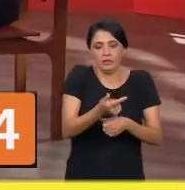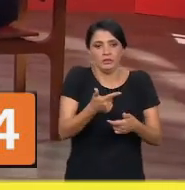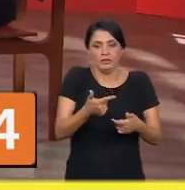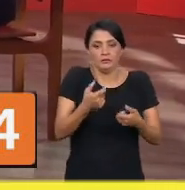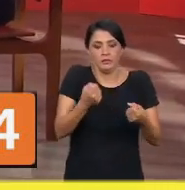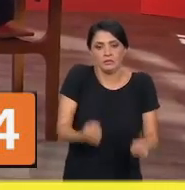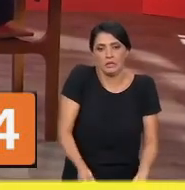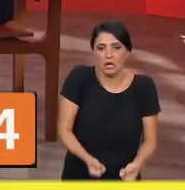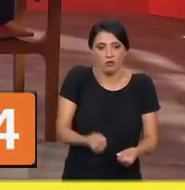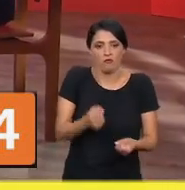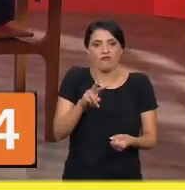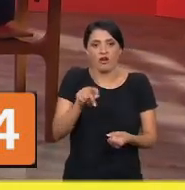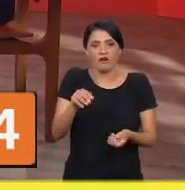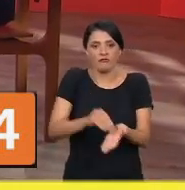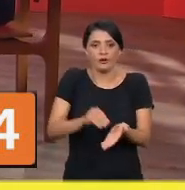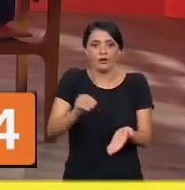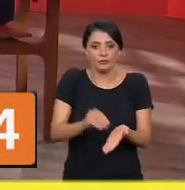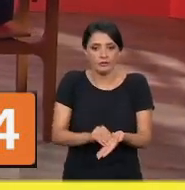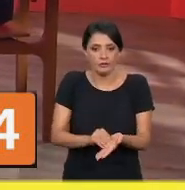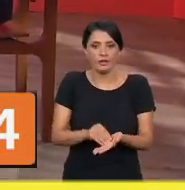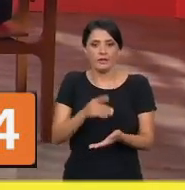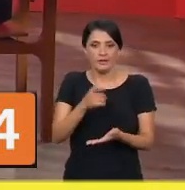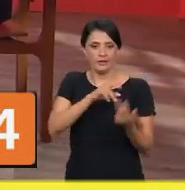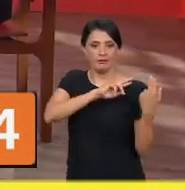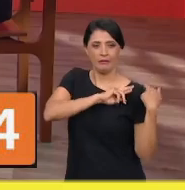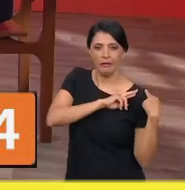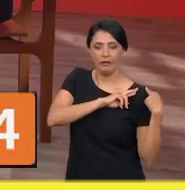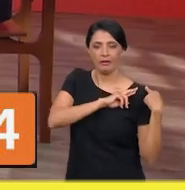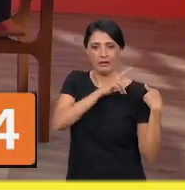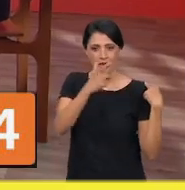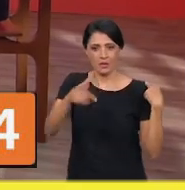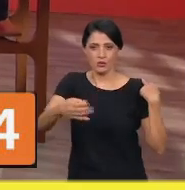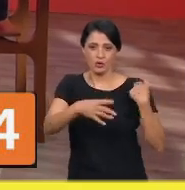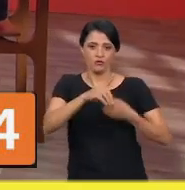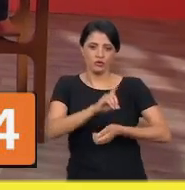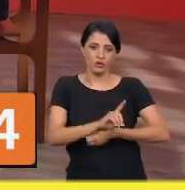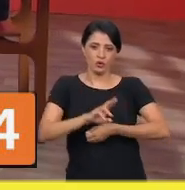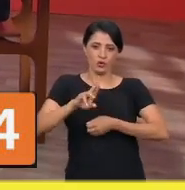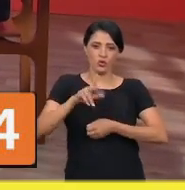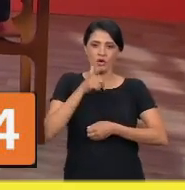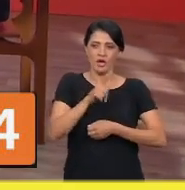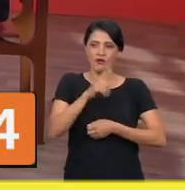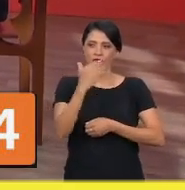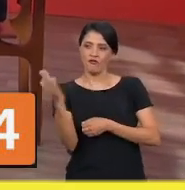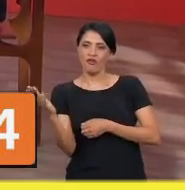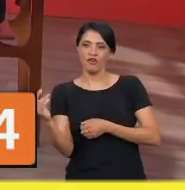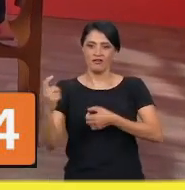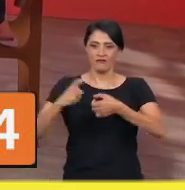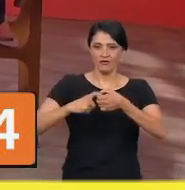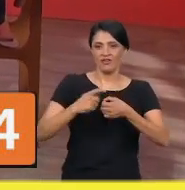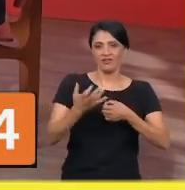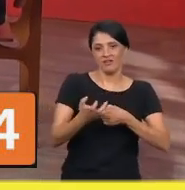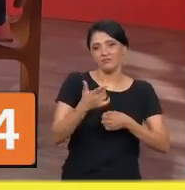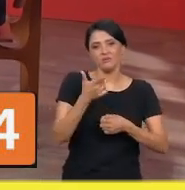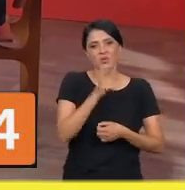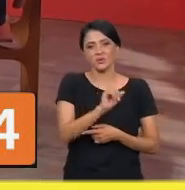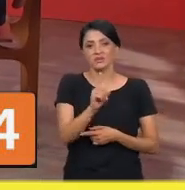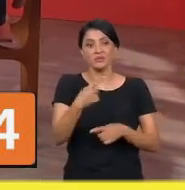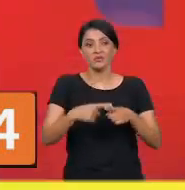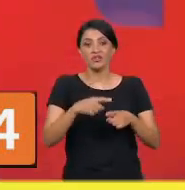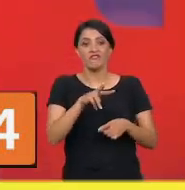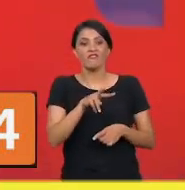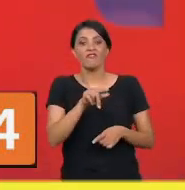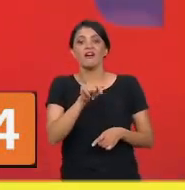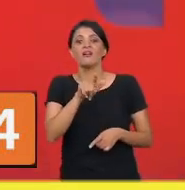vagas, né? E as pessoas os doutores, recém-doutores ou pessoas que estão fora e querem voltar, não conseguem voltar porque não tem as